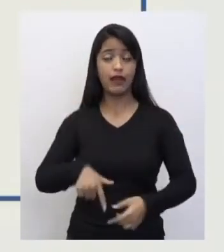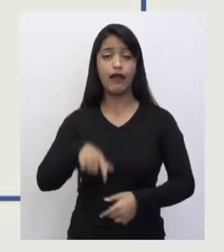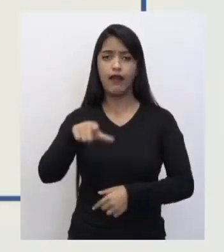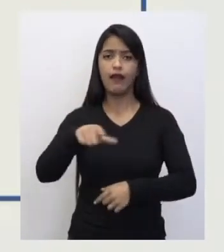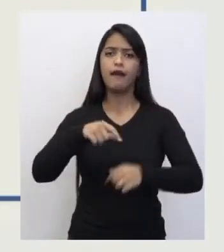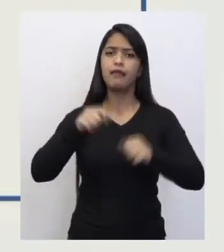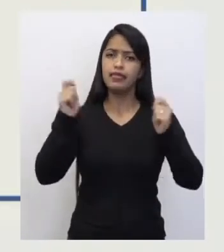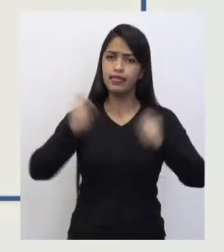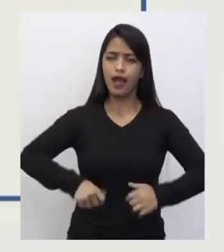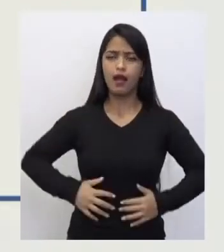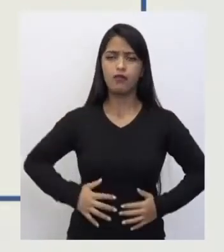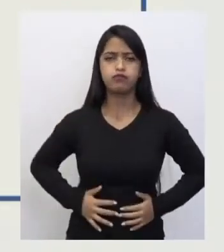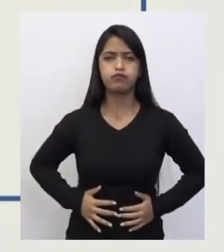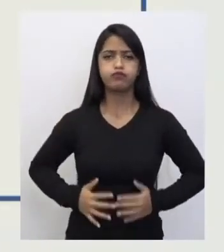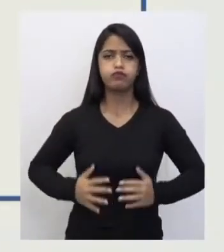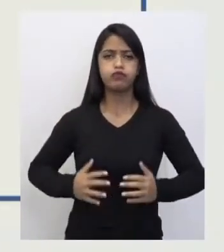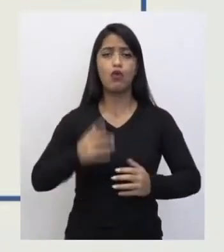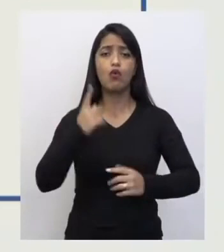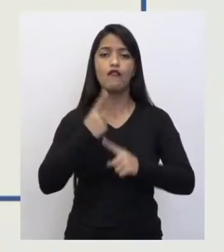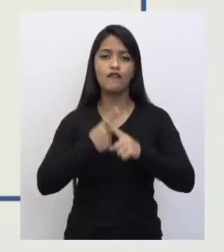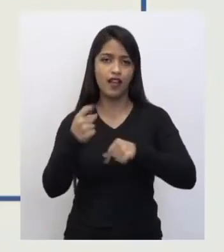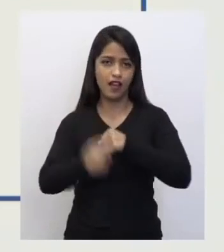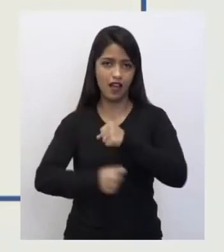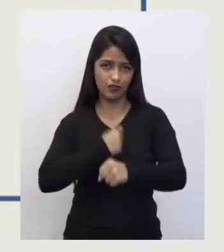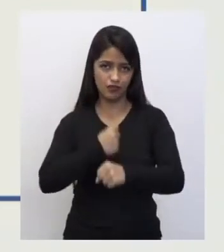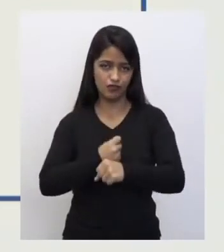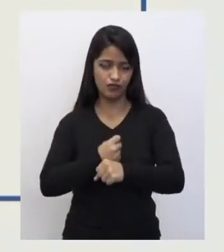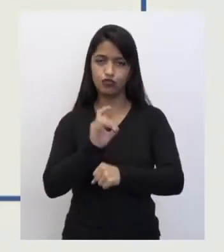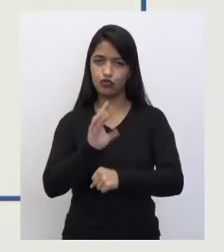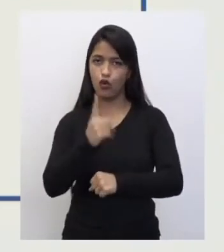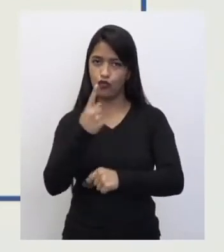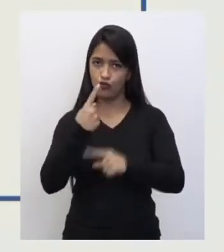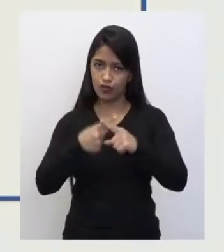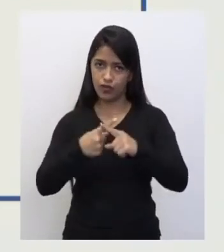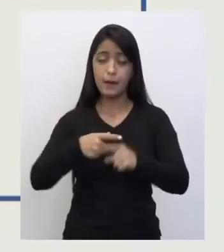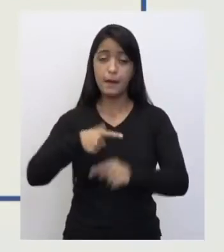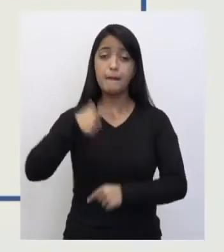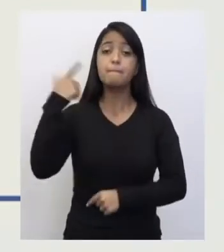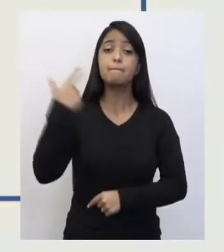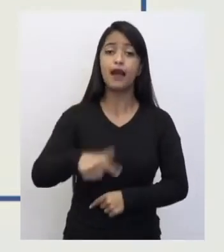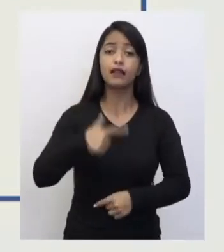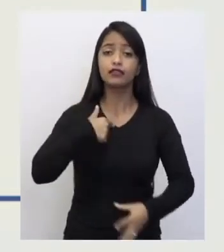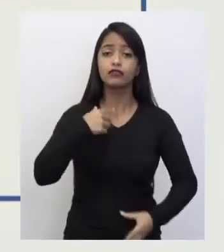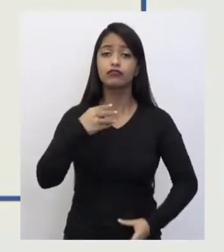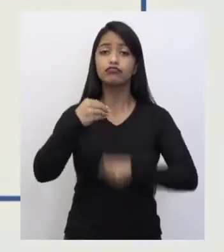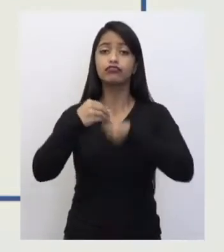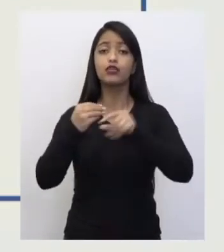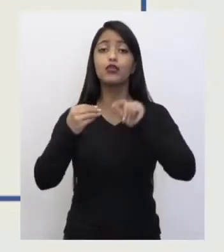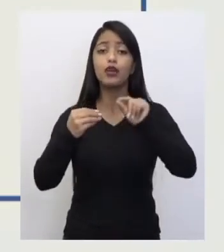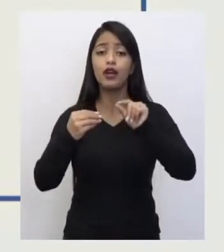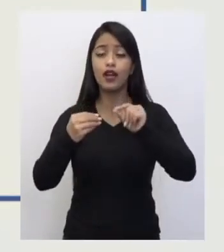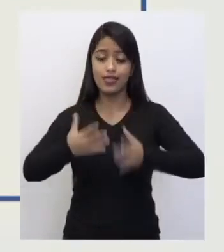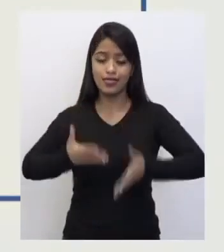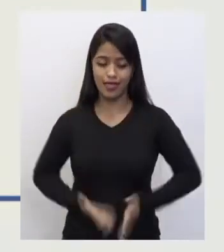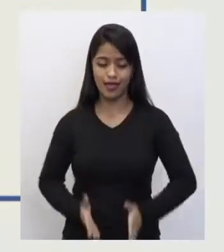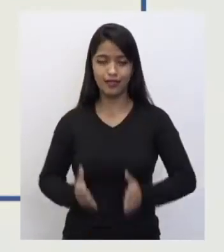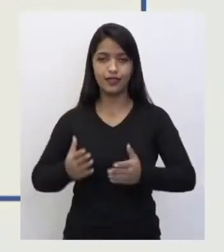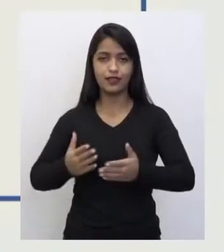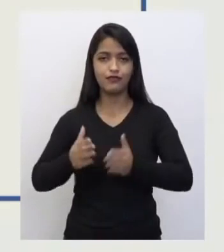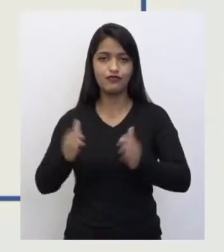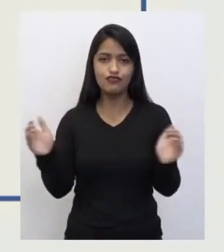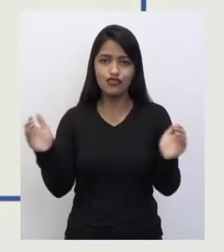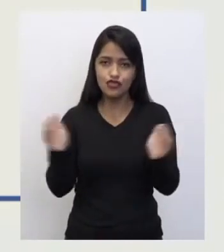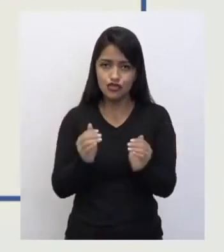essa informação sobre o tamanho de um filhote, tá? E aí, pessoal, agora